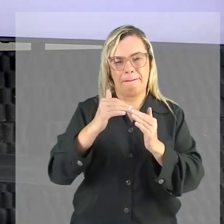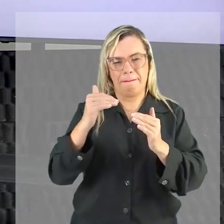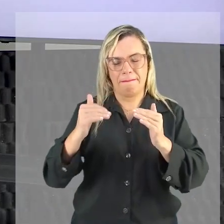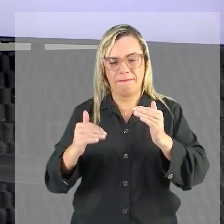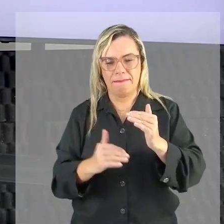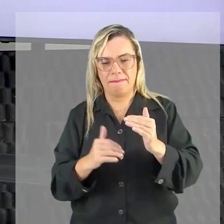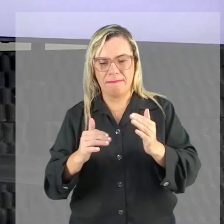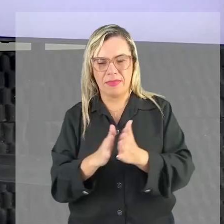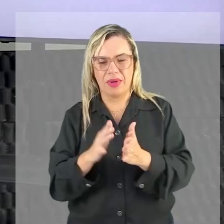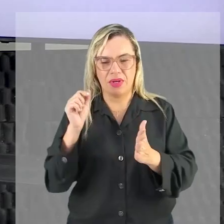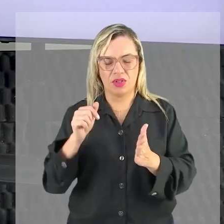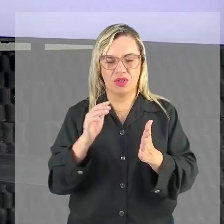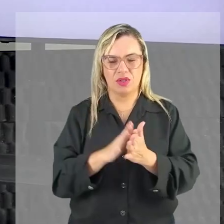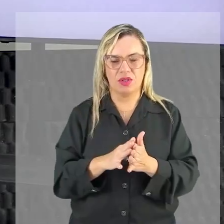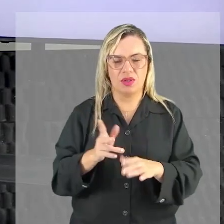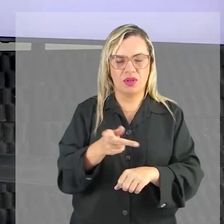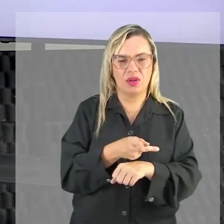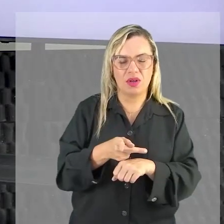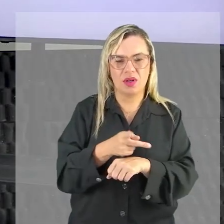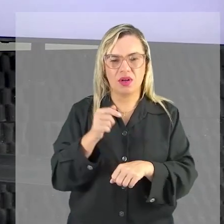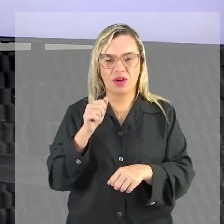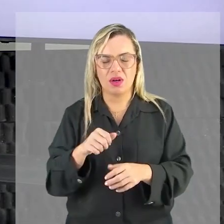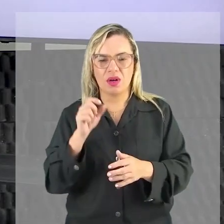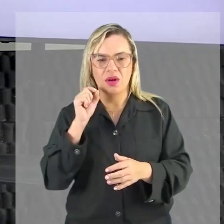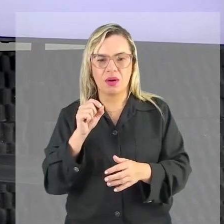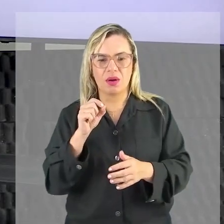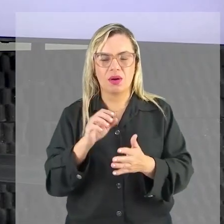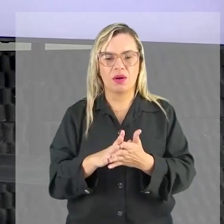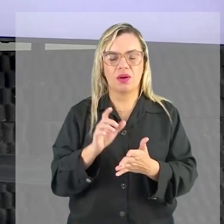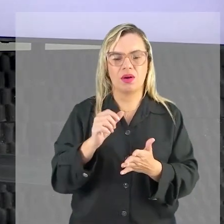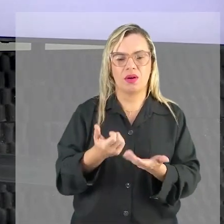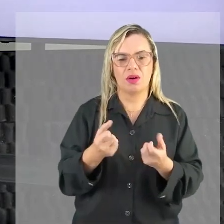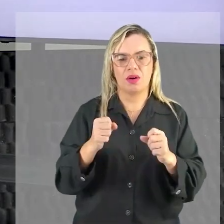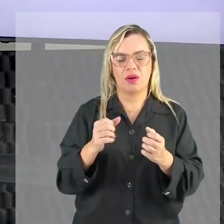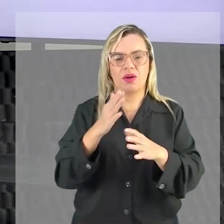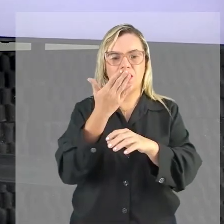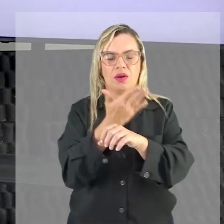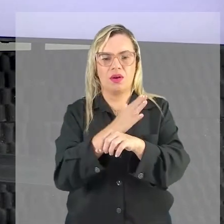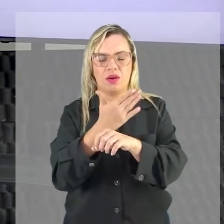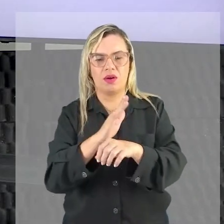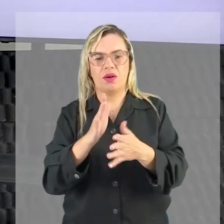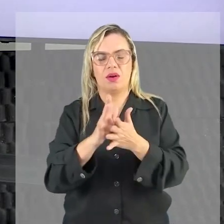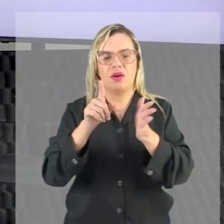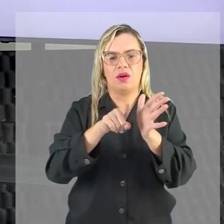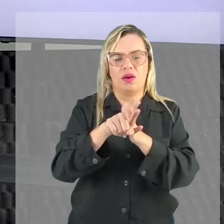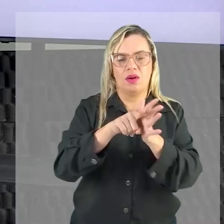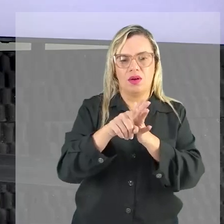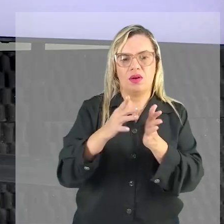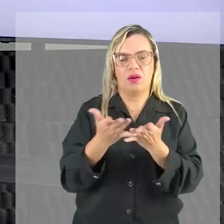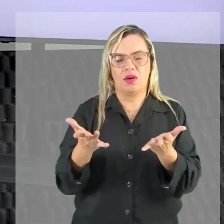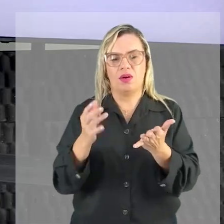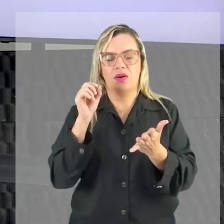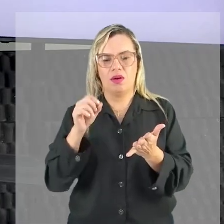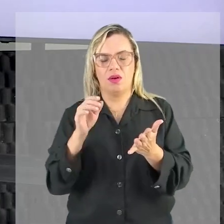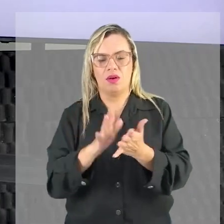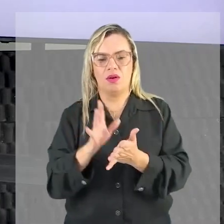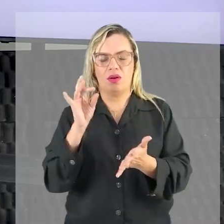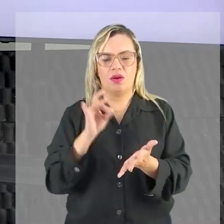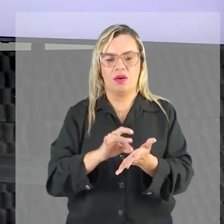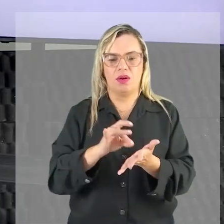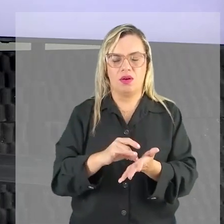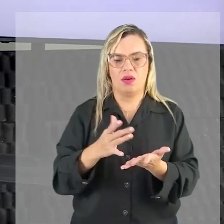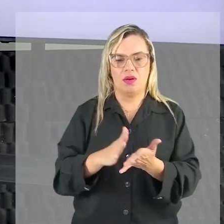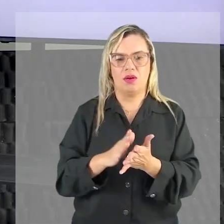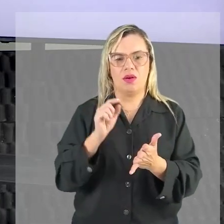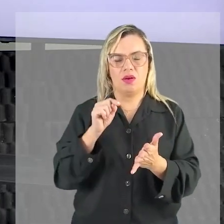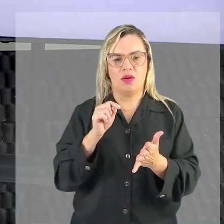procura pelo exercício. Então são dados aí super importantes, legítimos e verdadeiros da sociedade, que